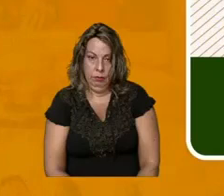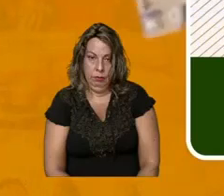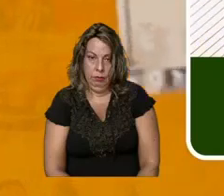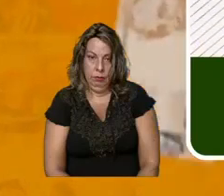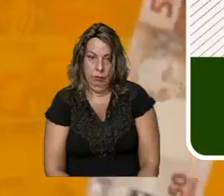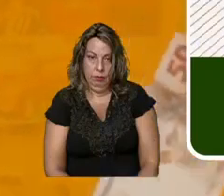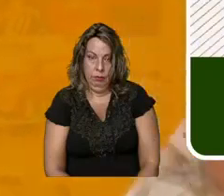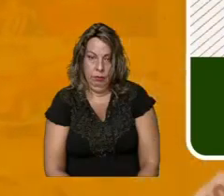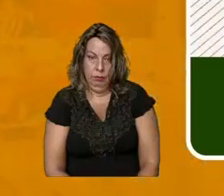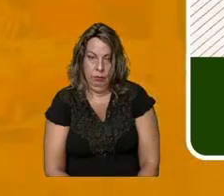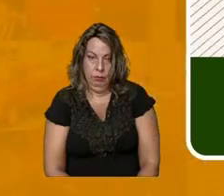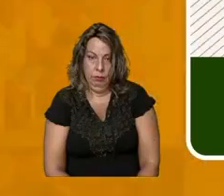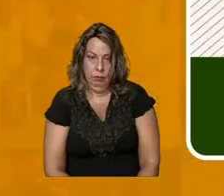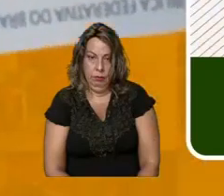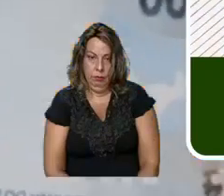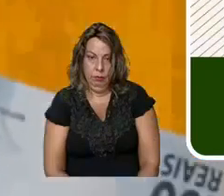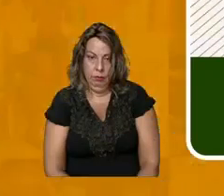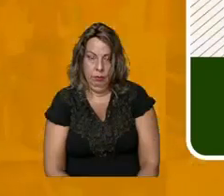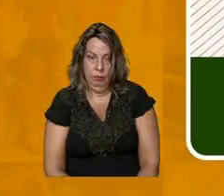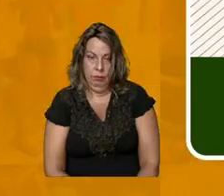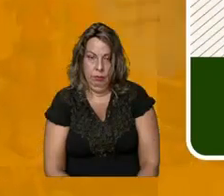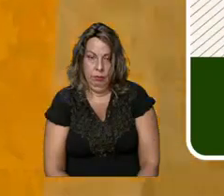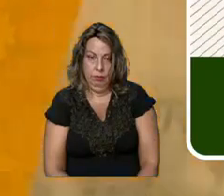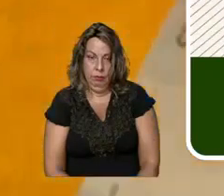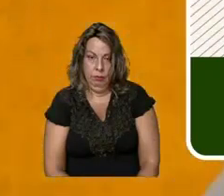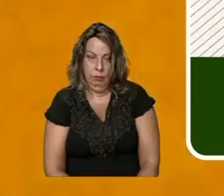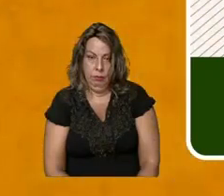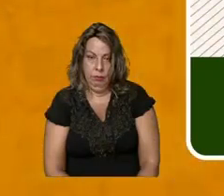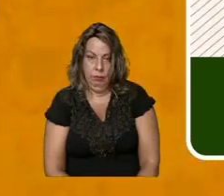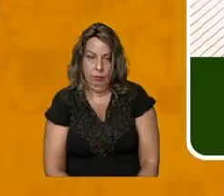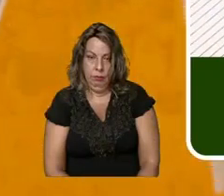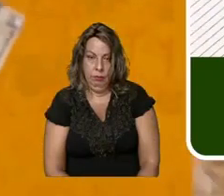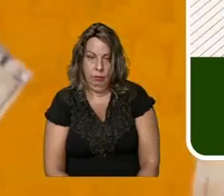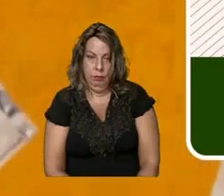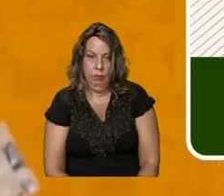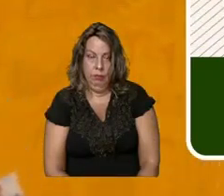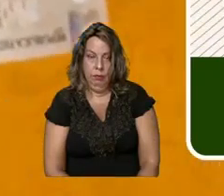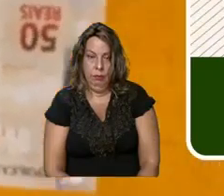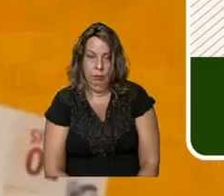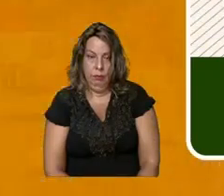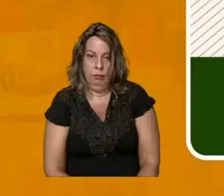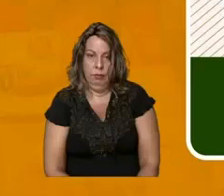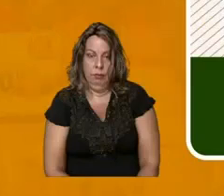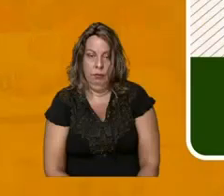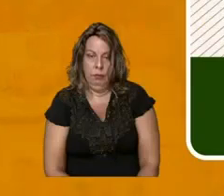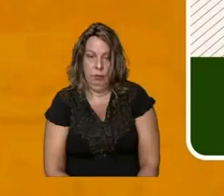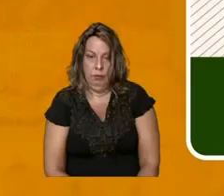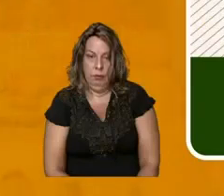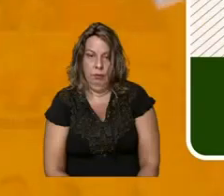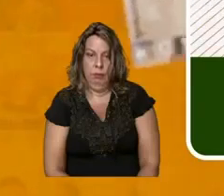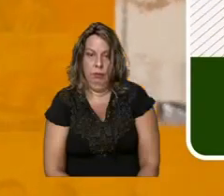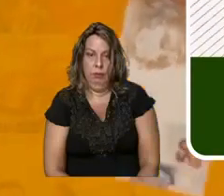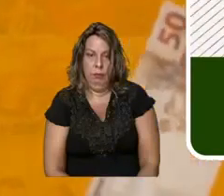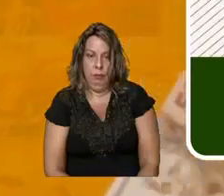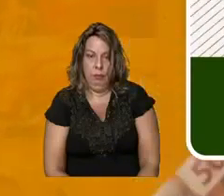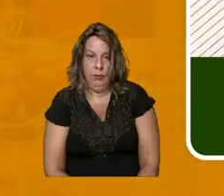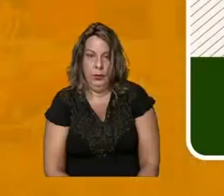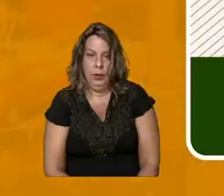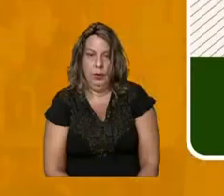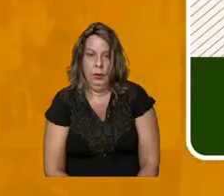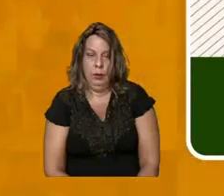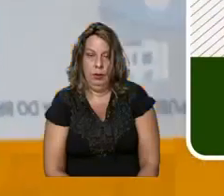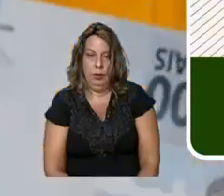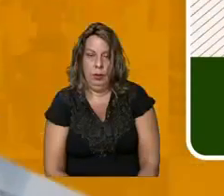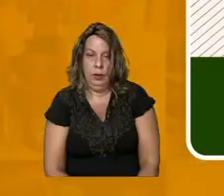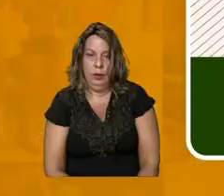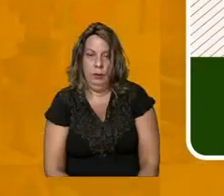José Adilson, de Paripiranga, na Bahia, José Renato, de Canidé, Gilson, de Propriá, Benedita, de Capela,